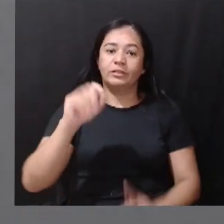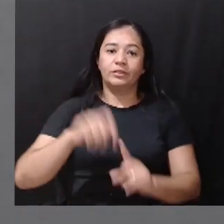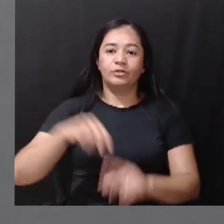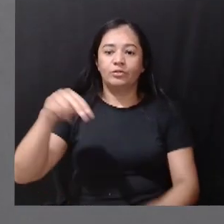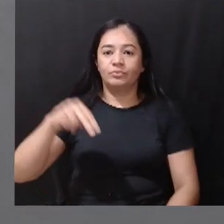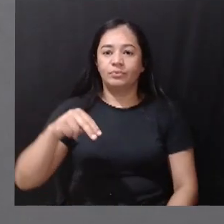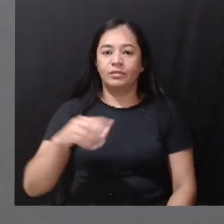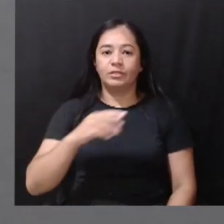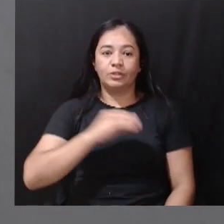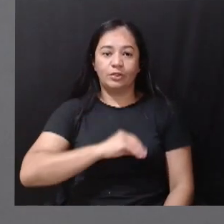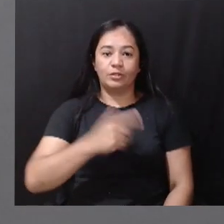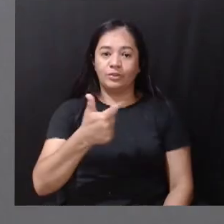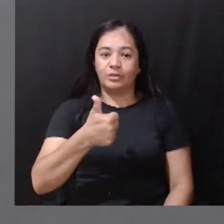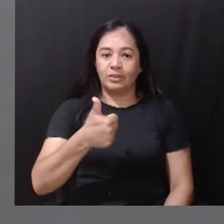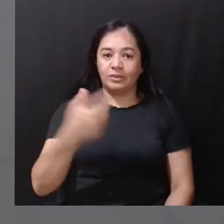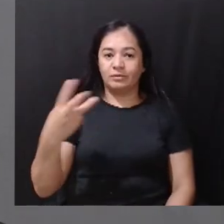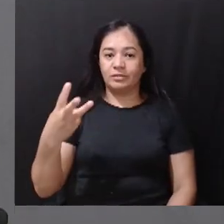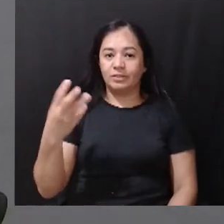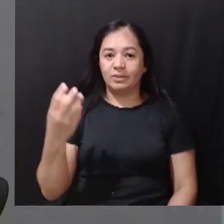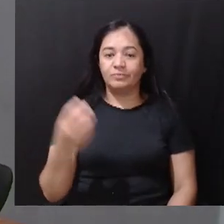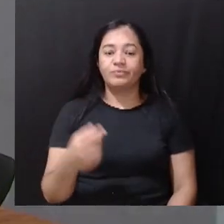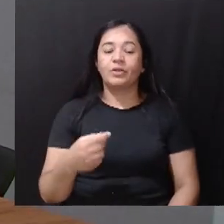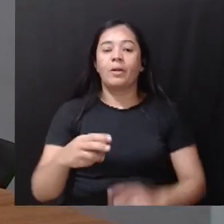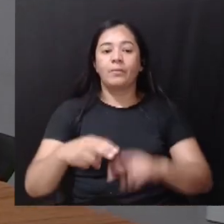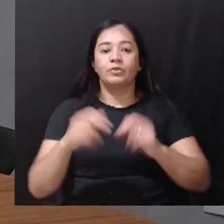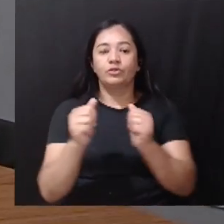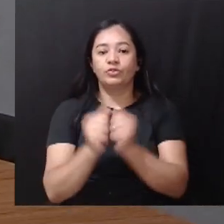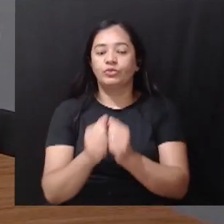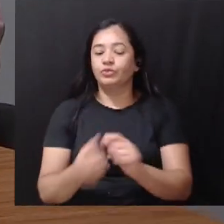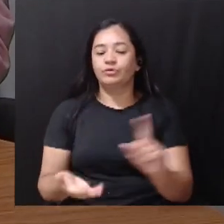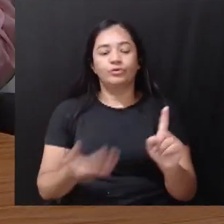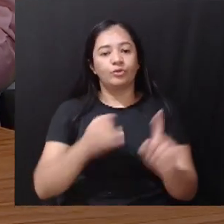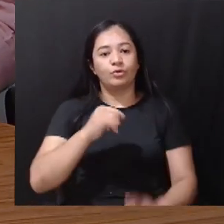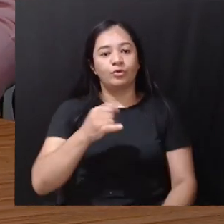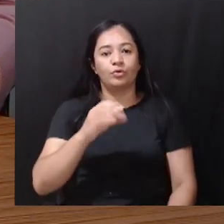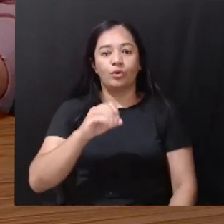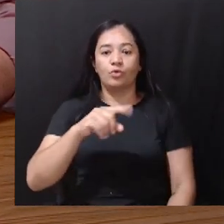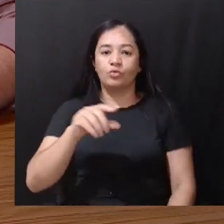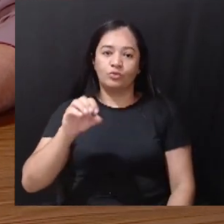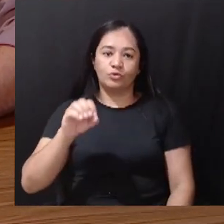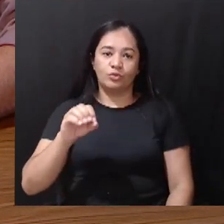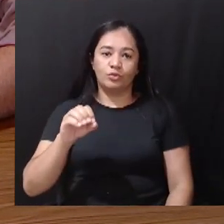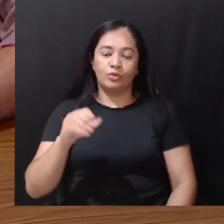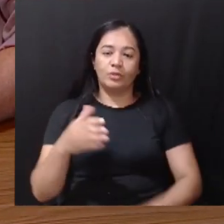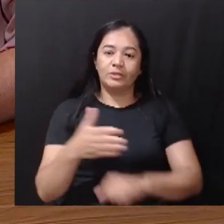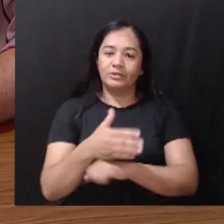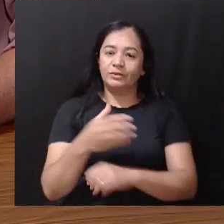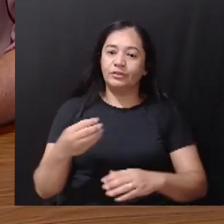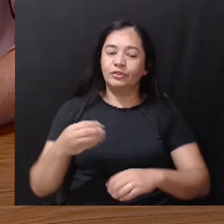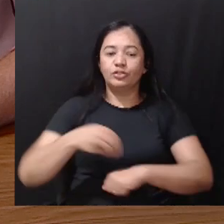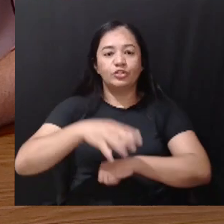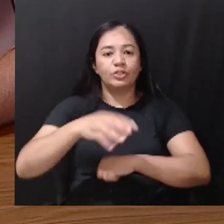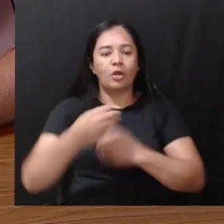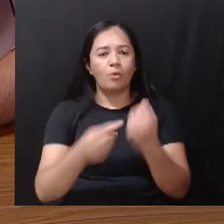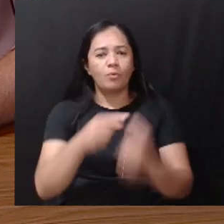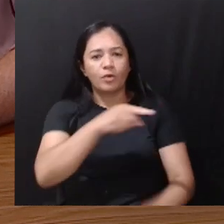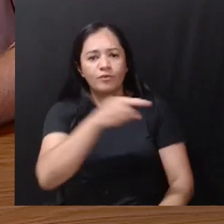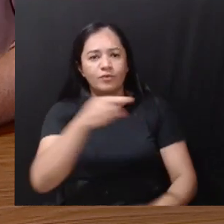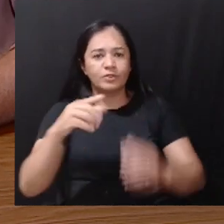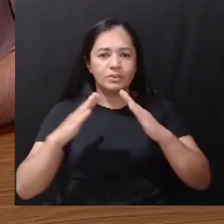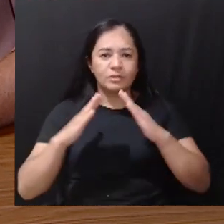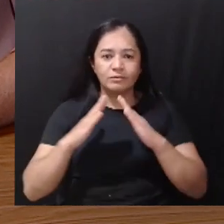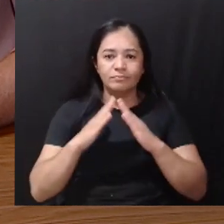salário. Por isso, eu estou aqui com o João Furtado, assessor de investimentos, que vai te trazer as melhores dicas de como você que está em casa